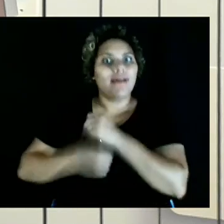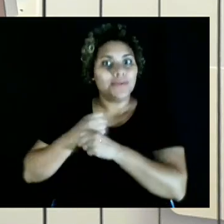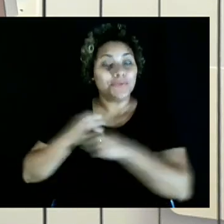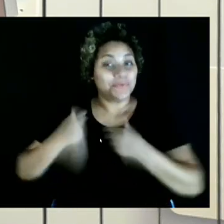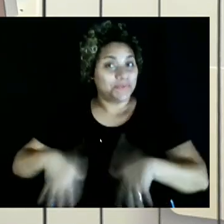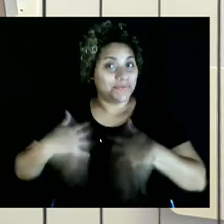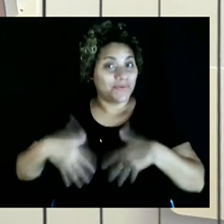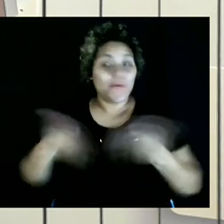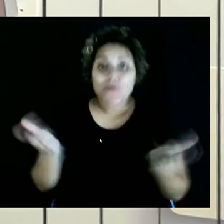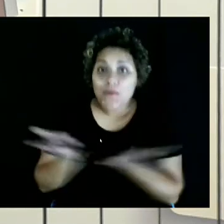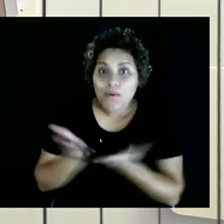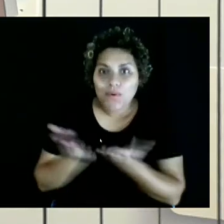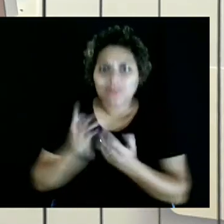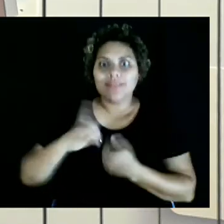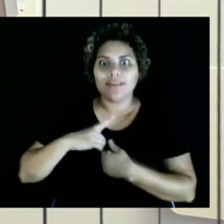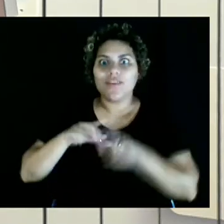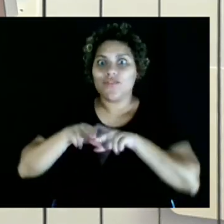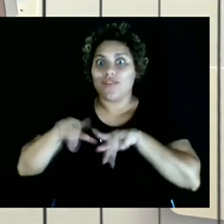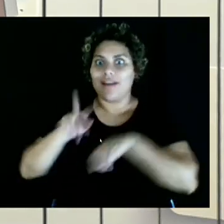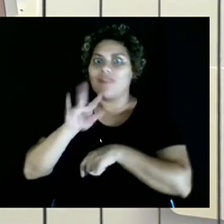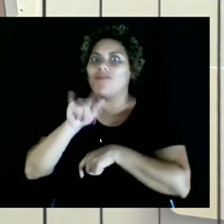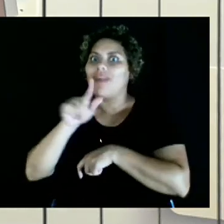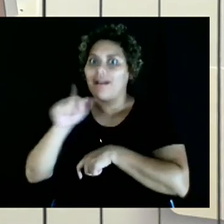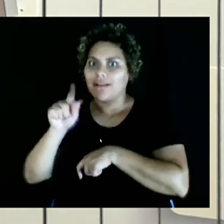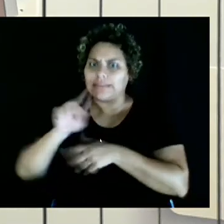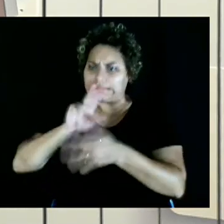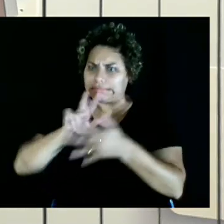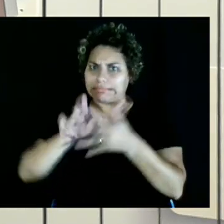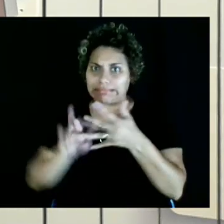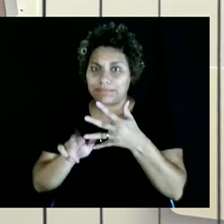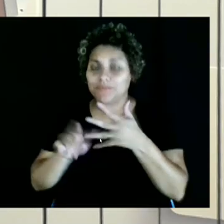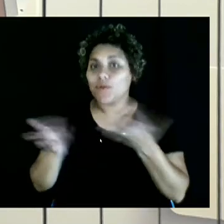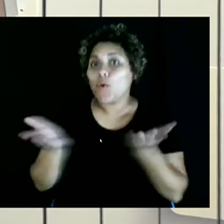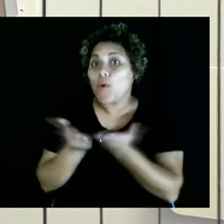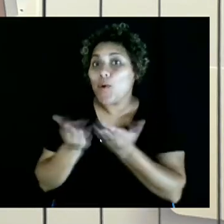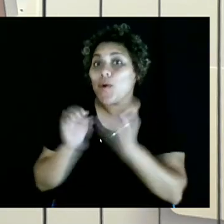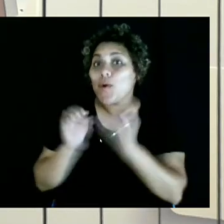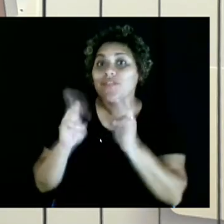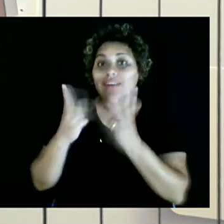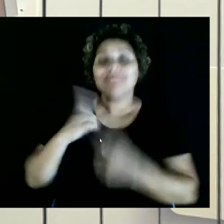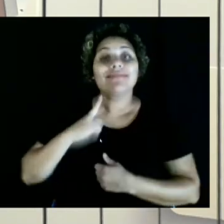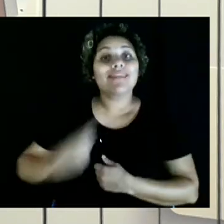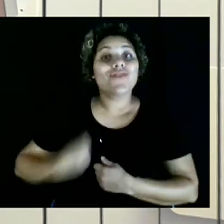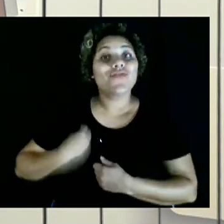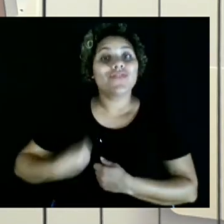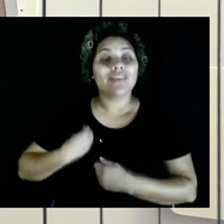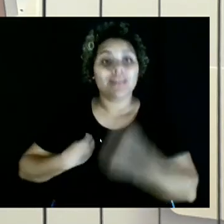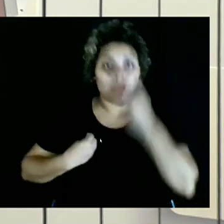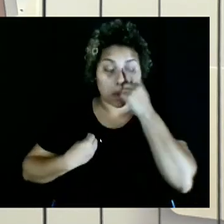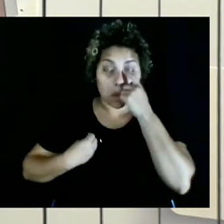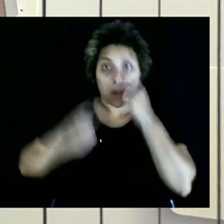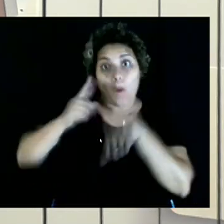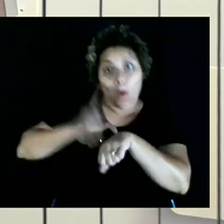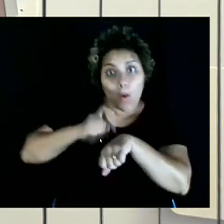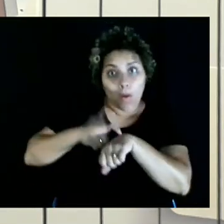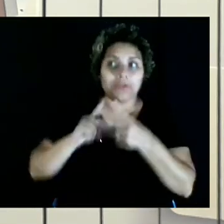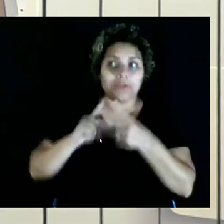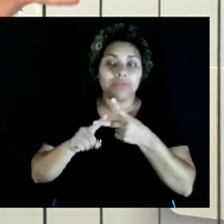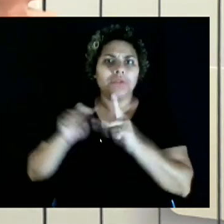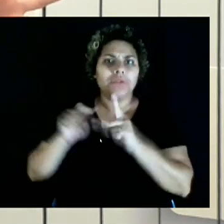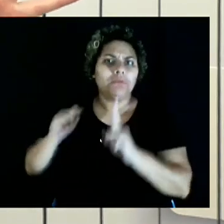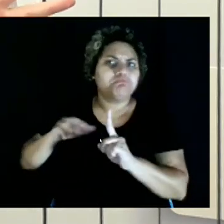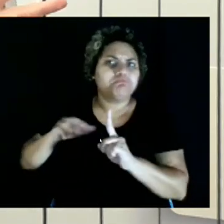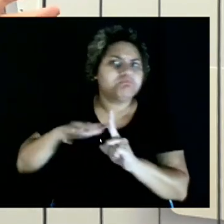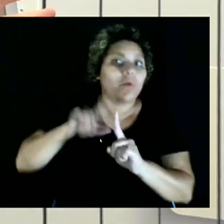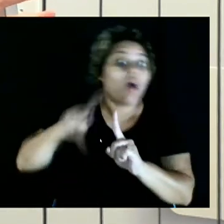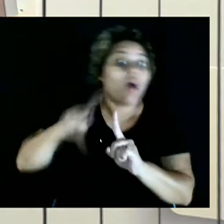de Vagas. Então, sobre este evento que está acontecendo, os horários, público-alvo, as áreas com